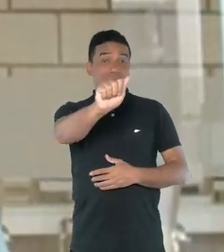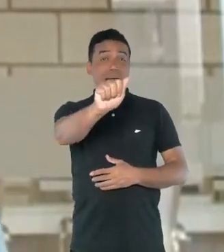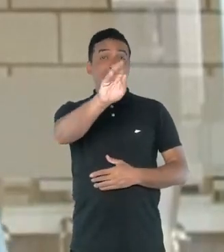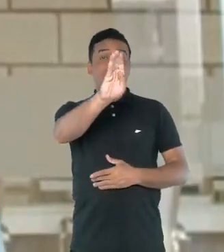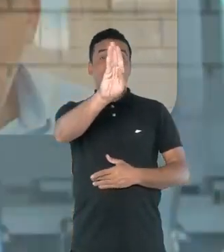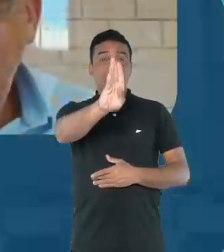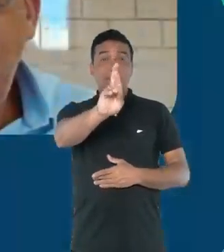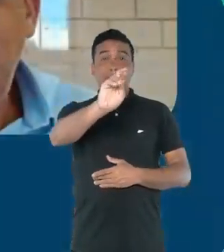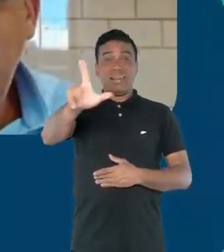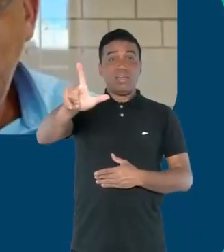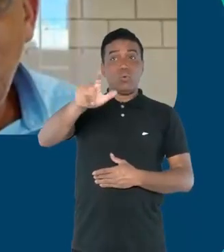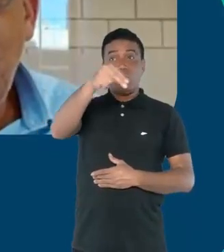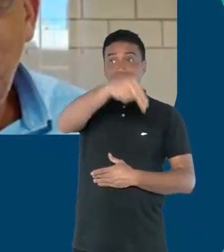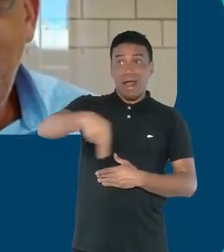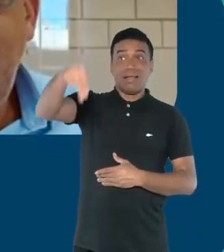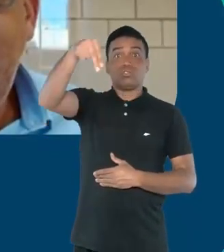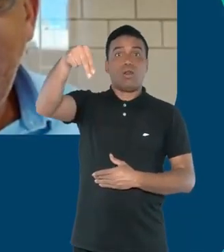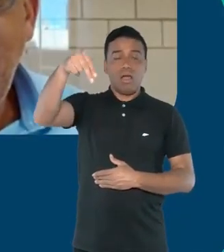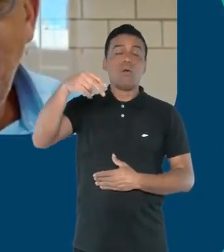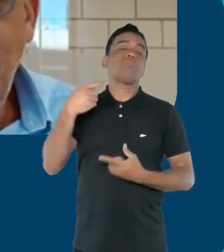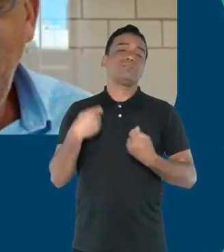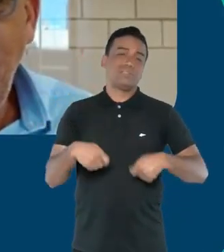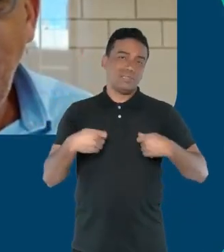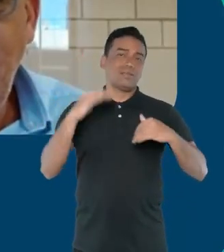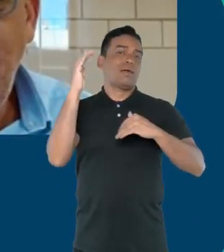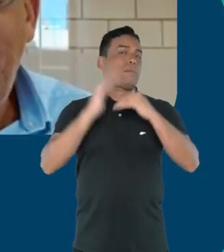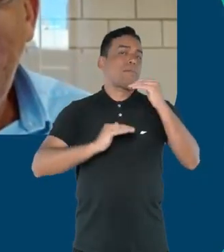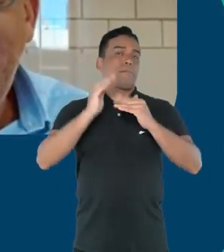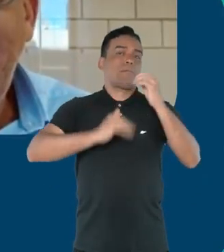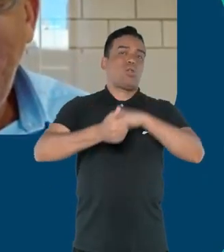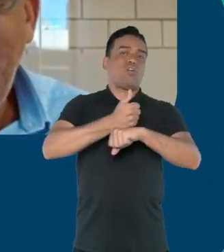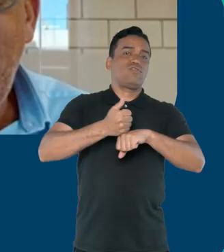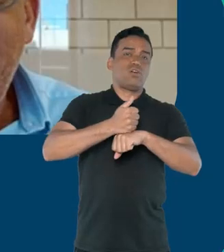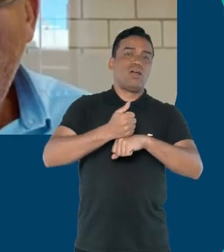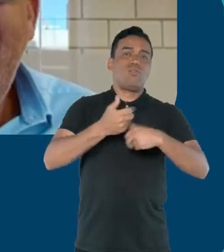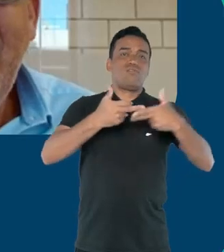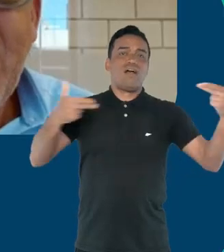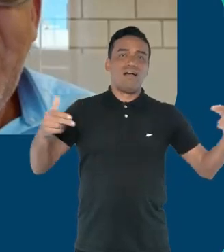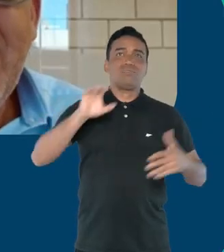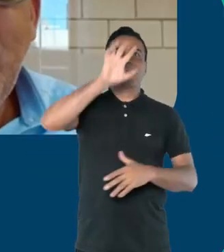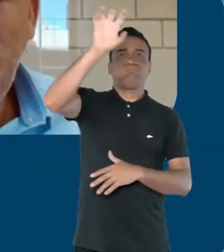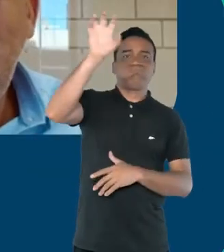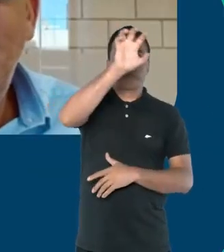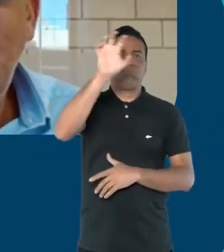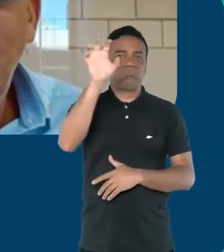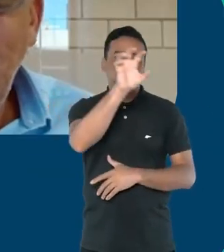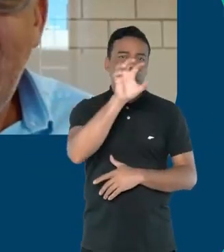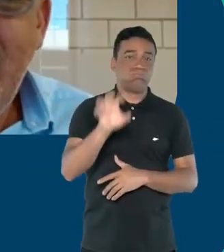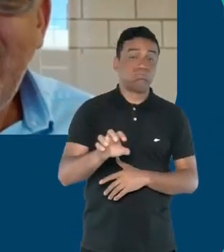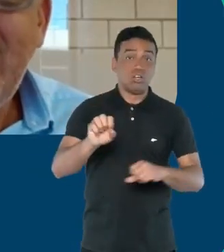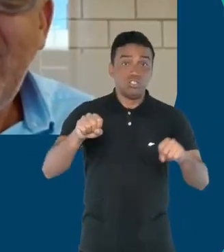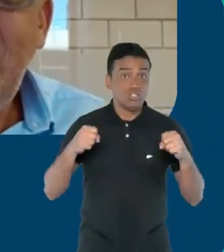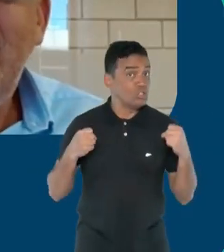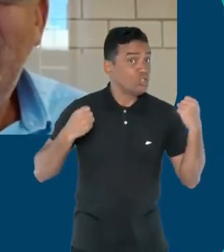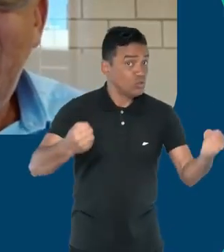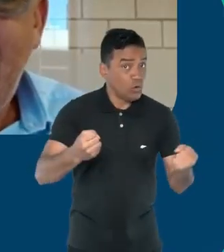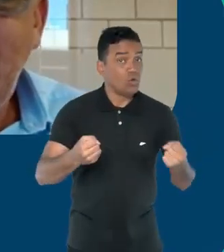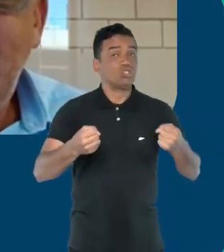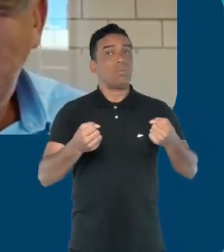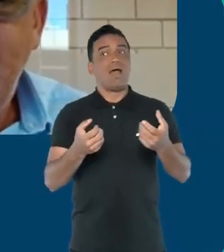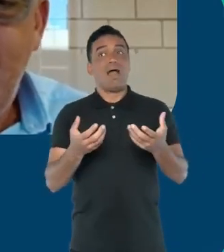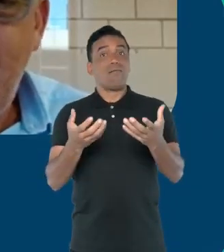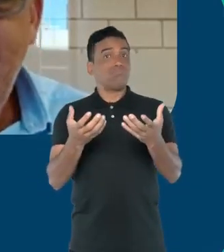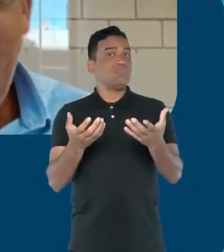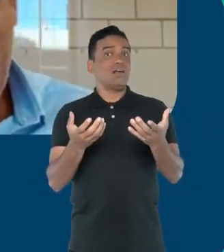ser nacional, nós temos que buscar jornalistas no país inteiro. E nós começamos um esforço muito grande dessa